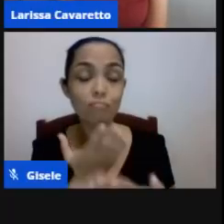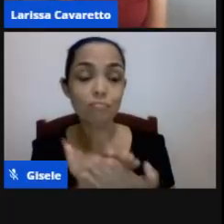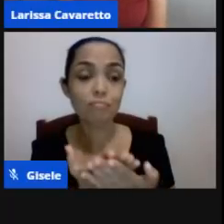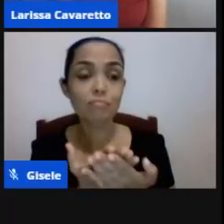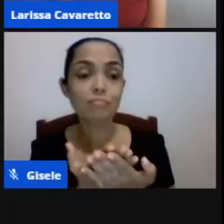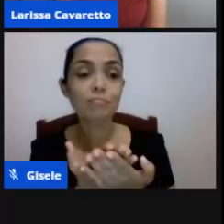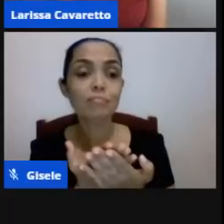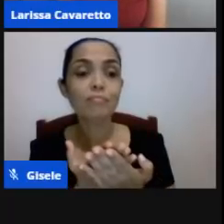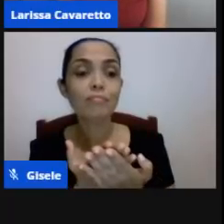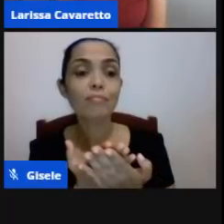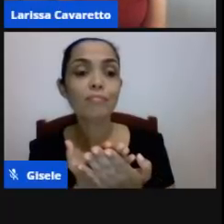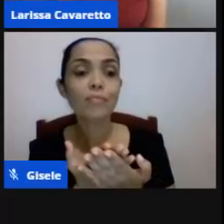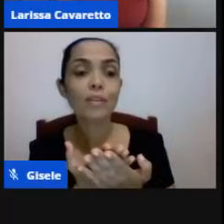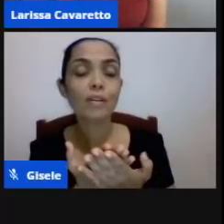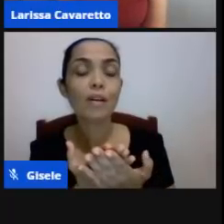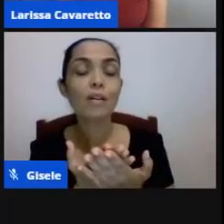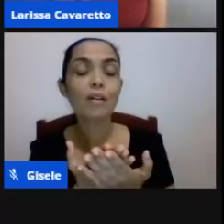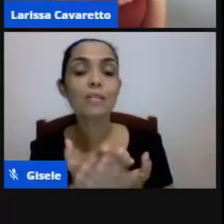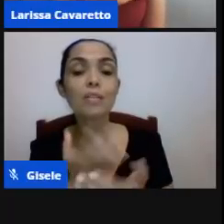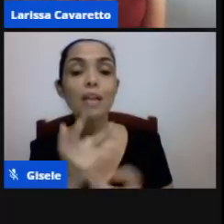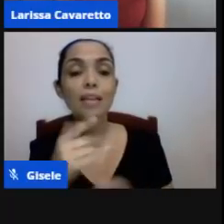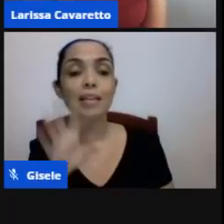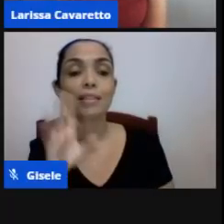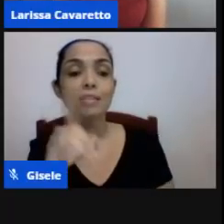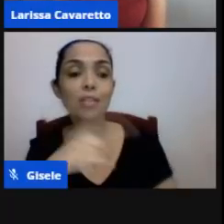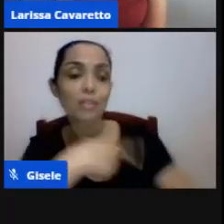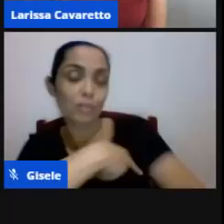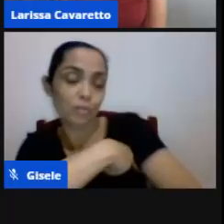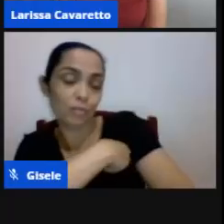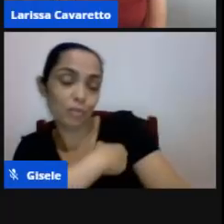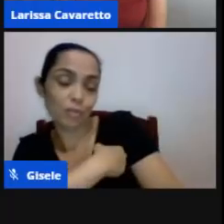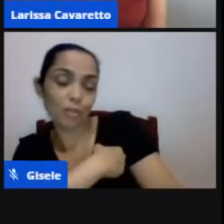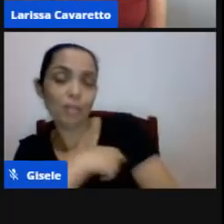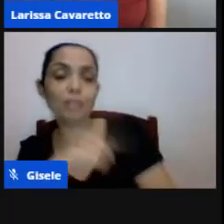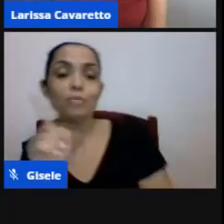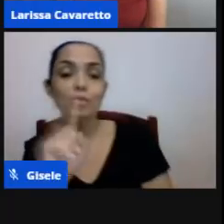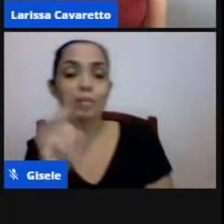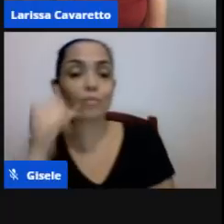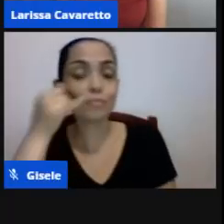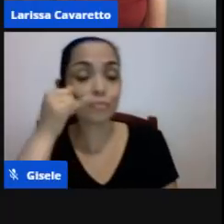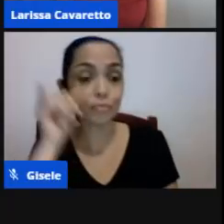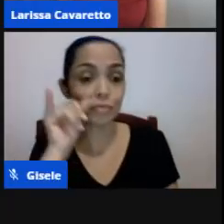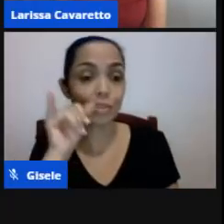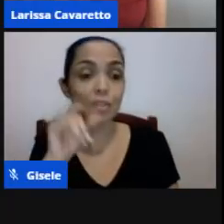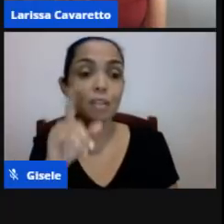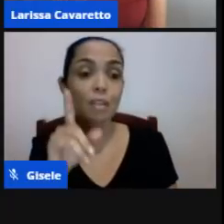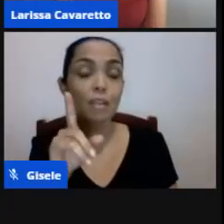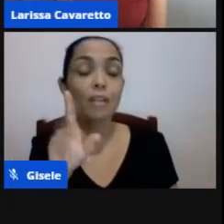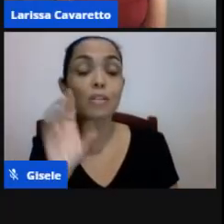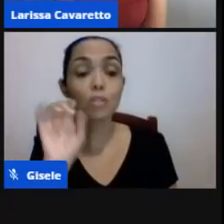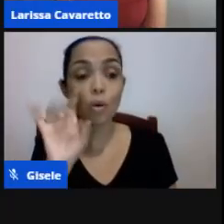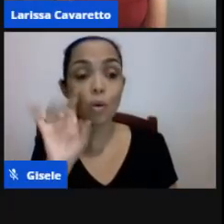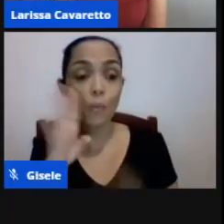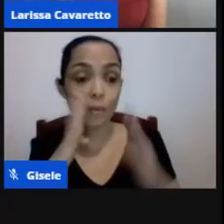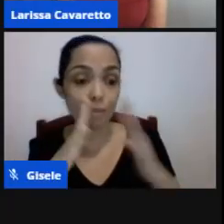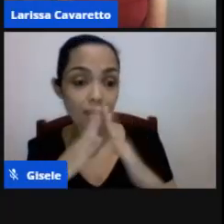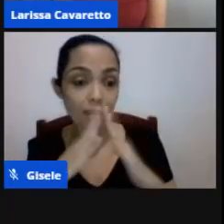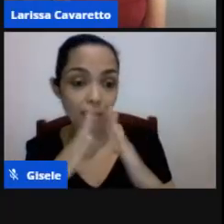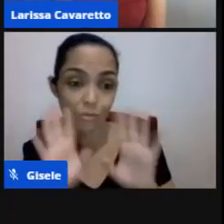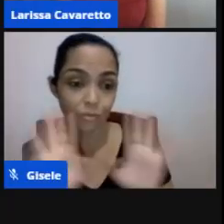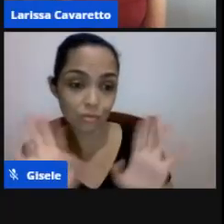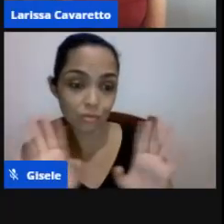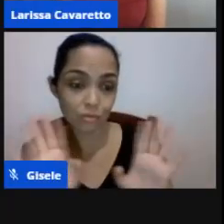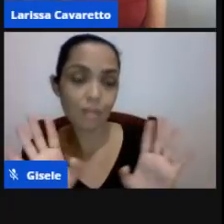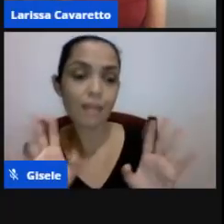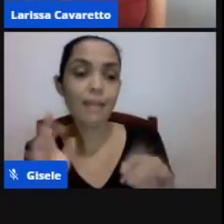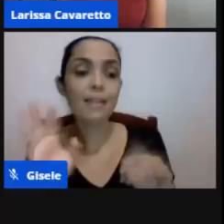o termômetro digital comum, aquele que se coloca na axila. Deve-se ser utilizado esse termômetro sem contato pelo risco mesmo